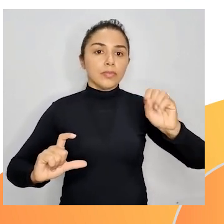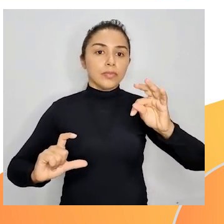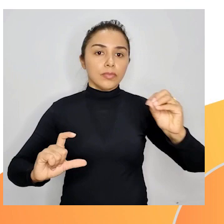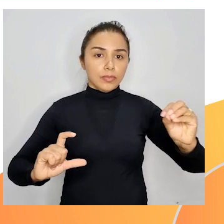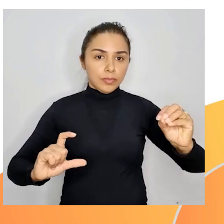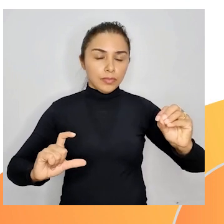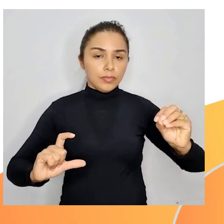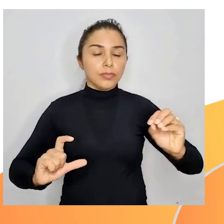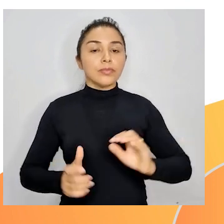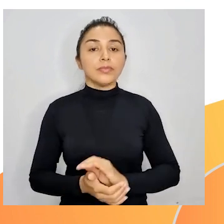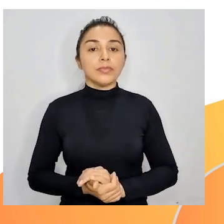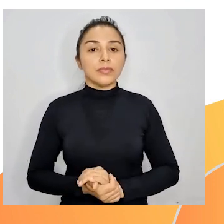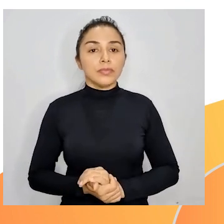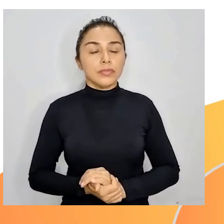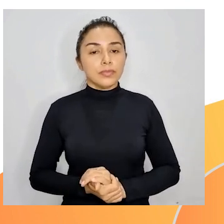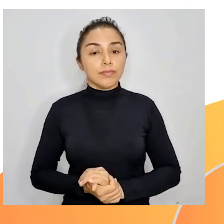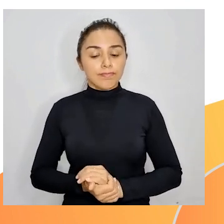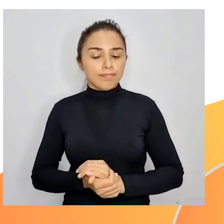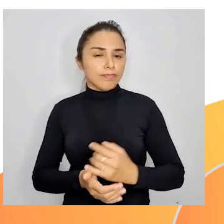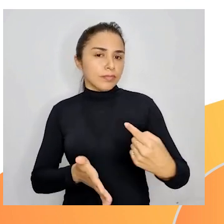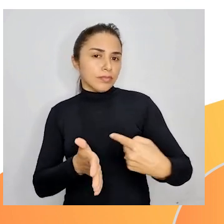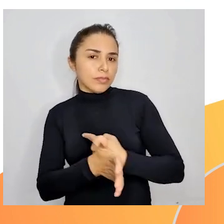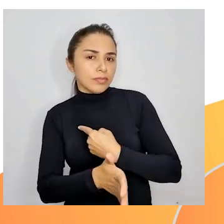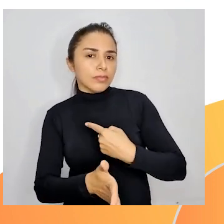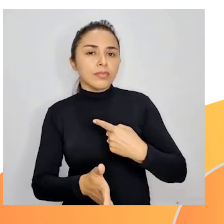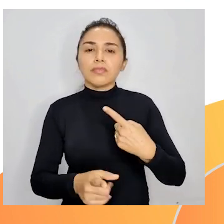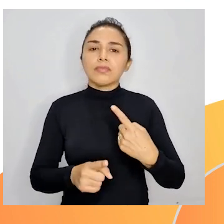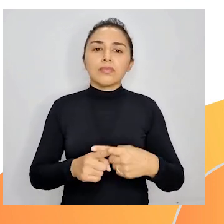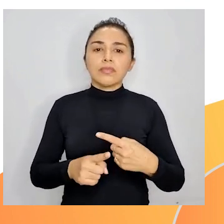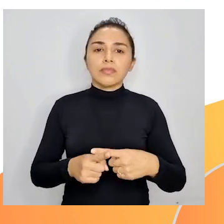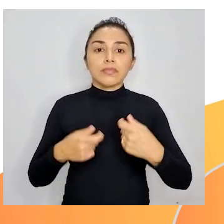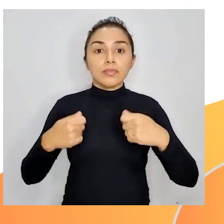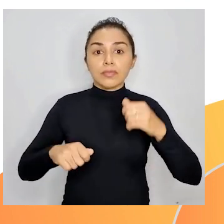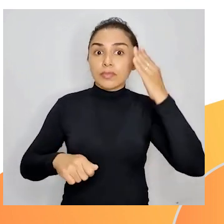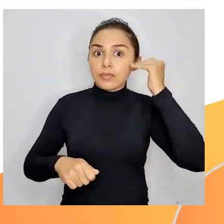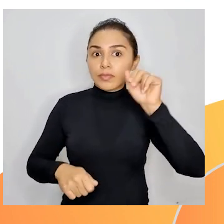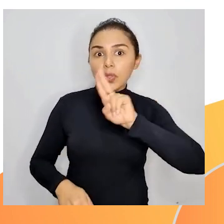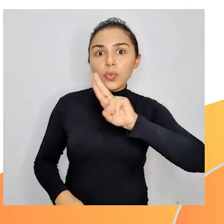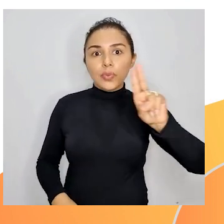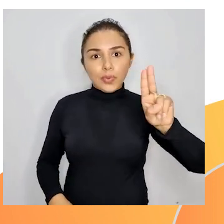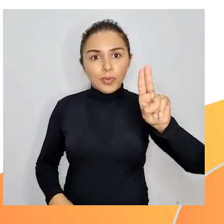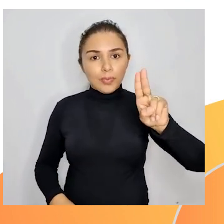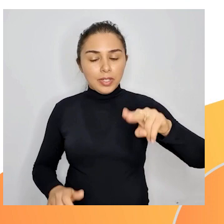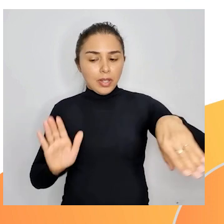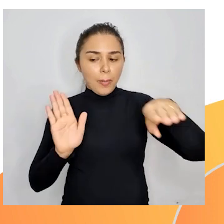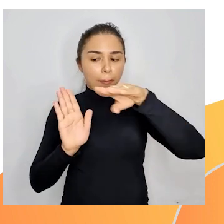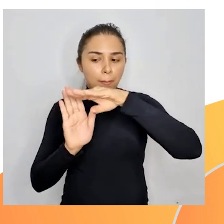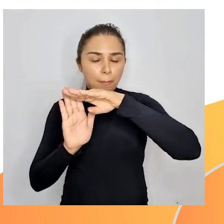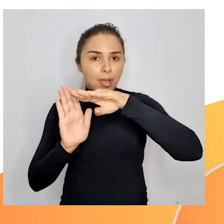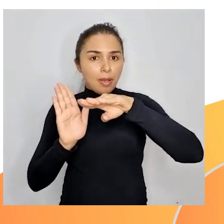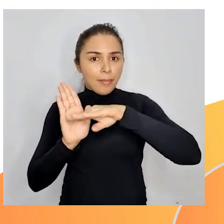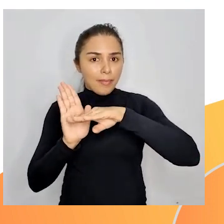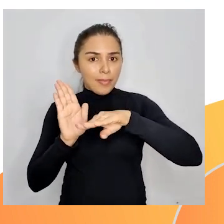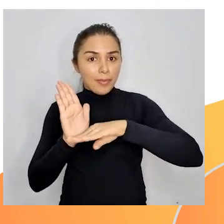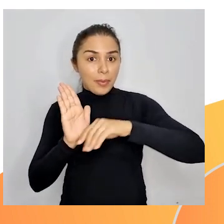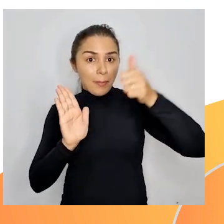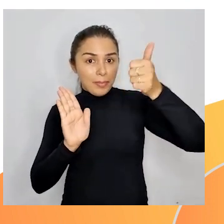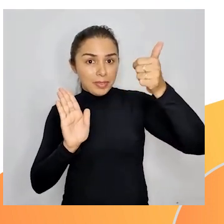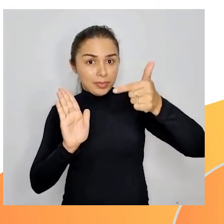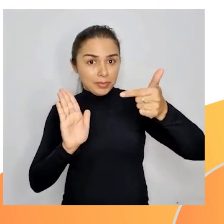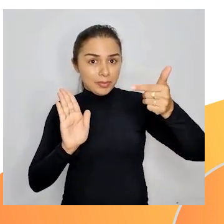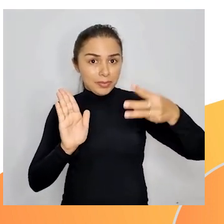por que nós precisamos saber dos nomes desses termos? Na subtração, especificamente,